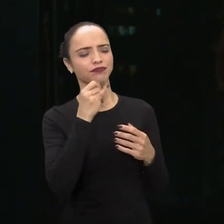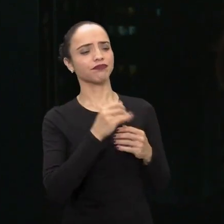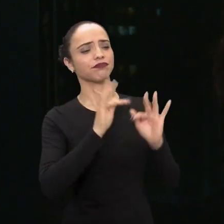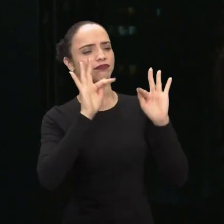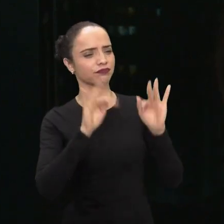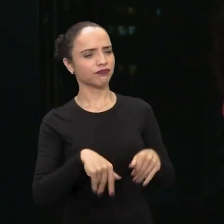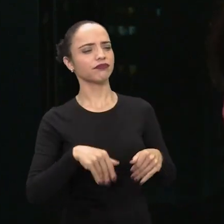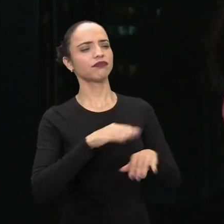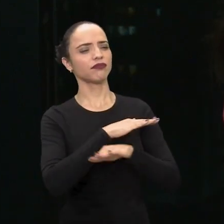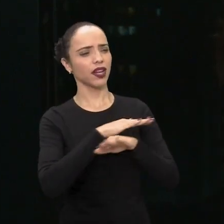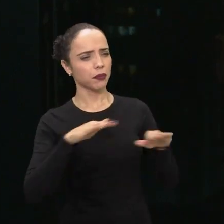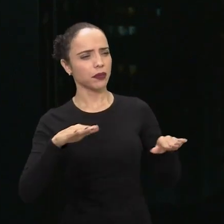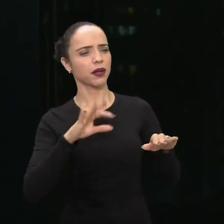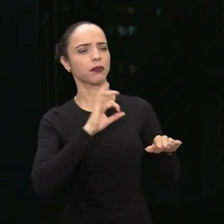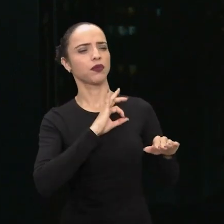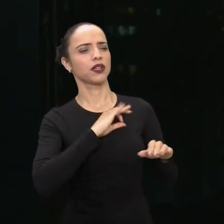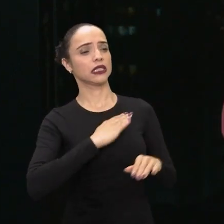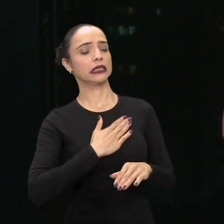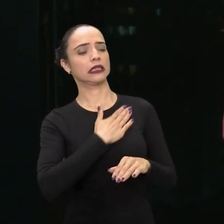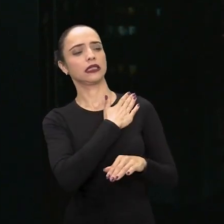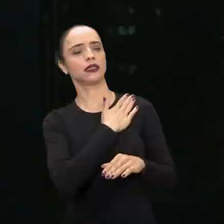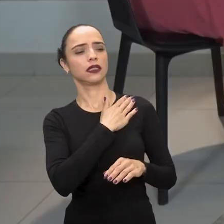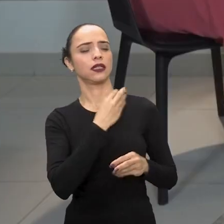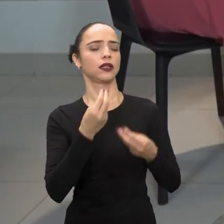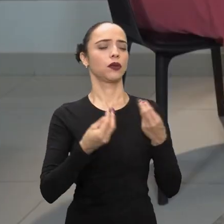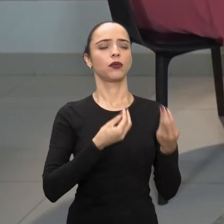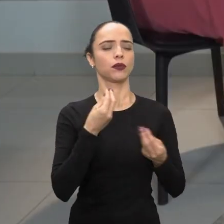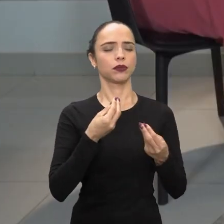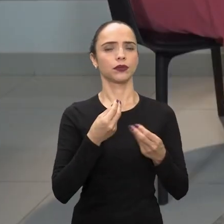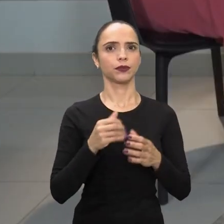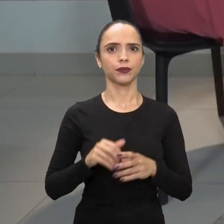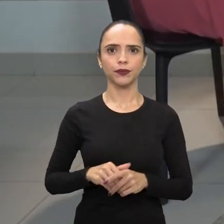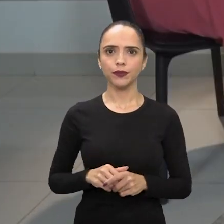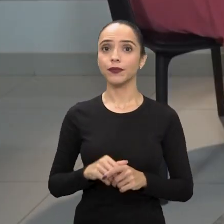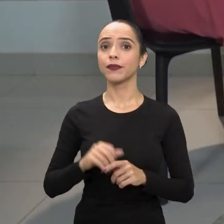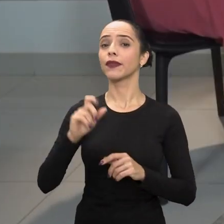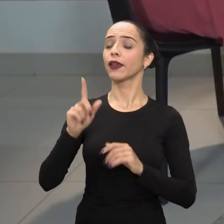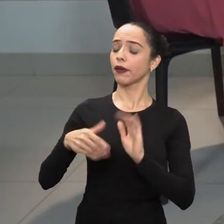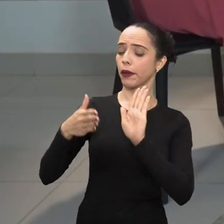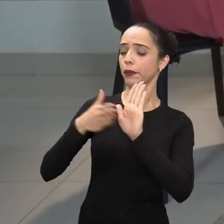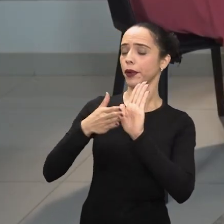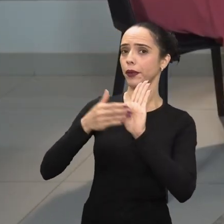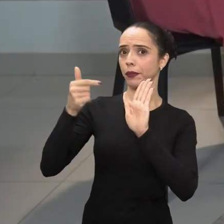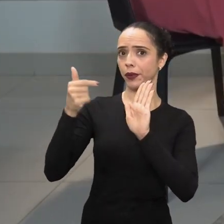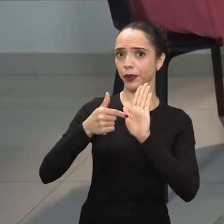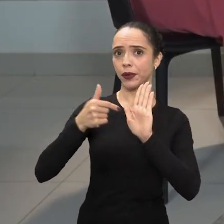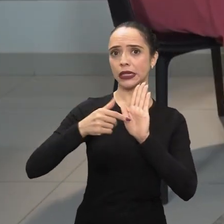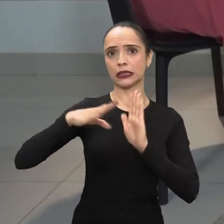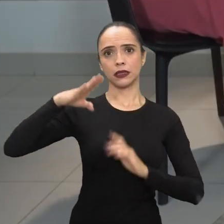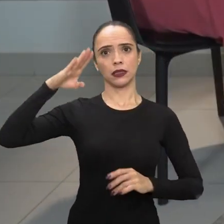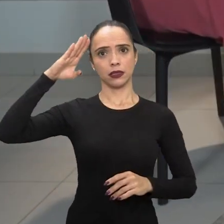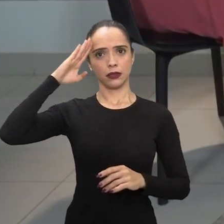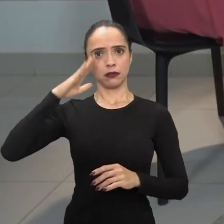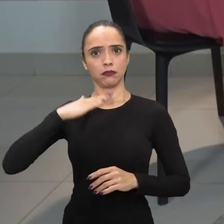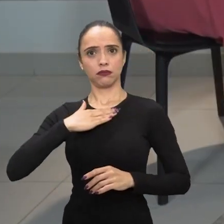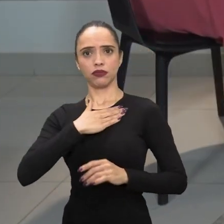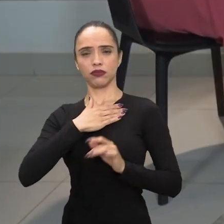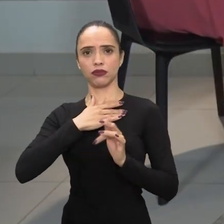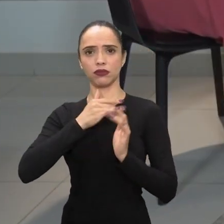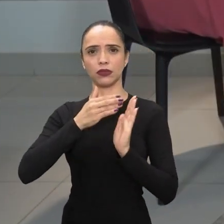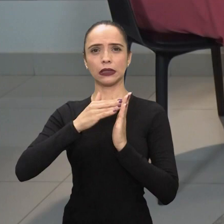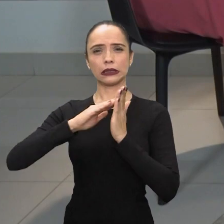acabar com a polícia militar por exemplo a proposta de dos militarização da polícia ela é uma